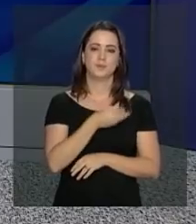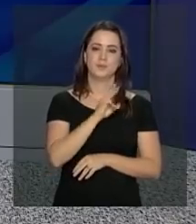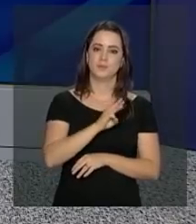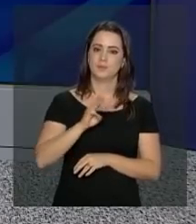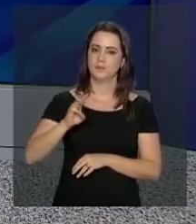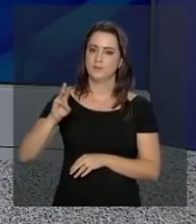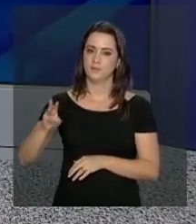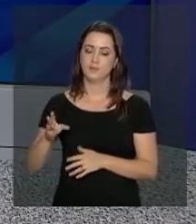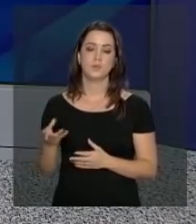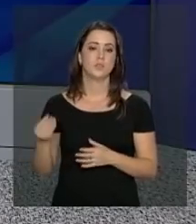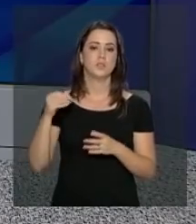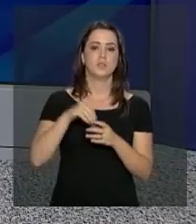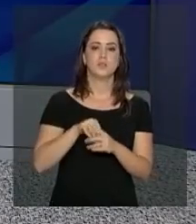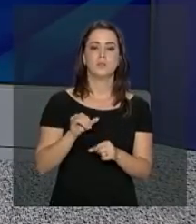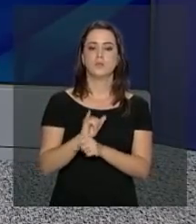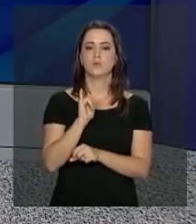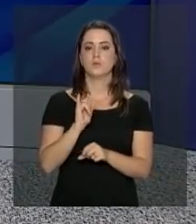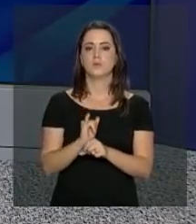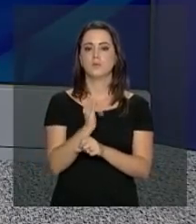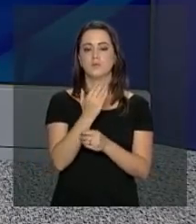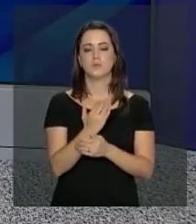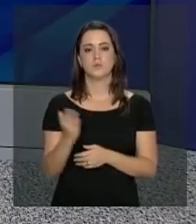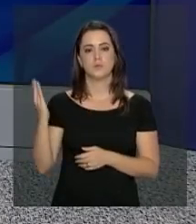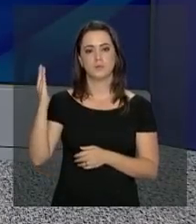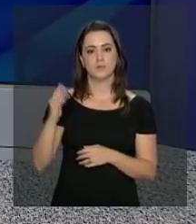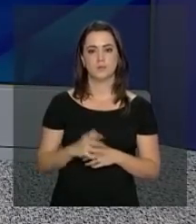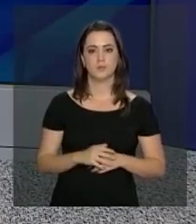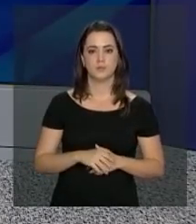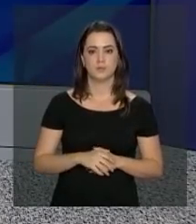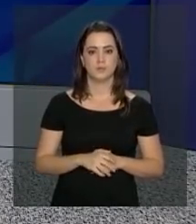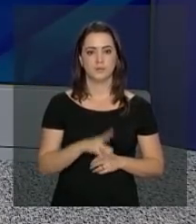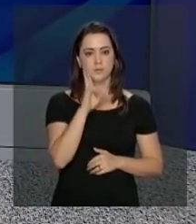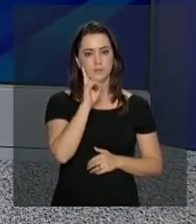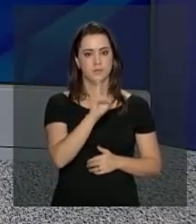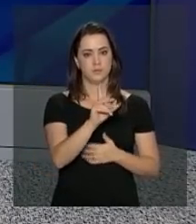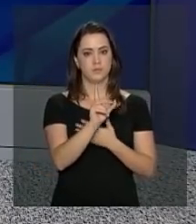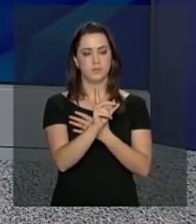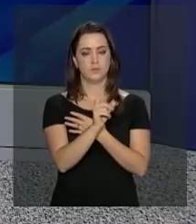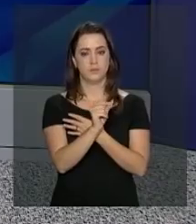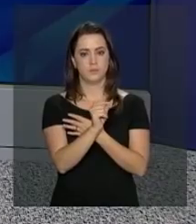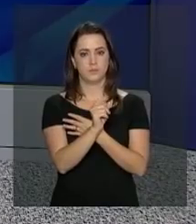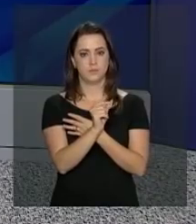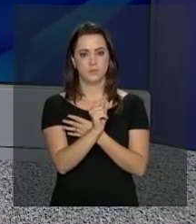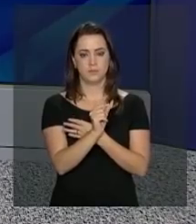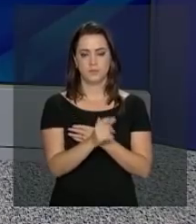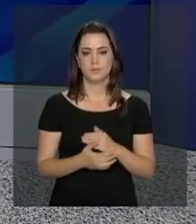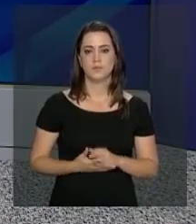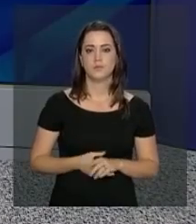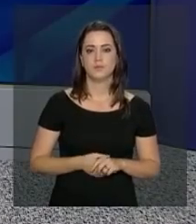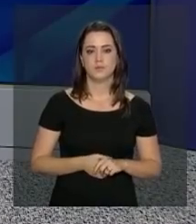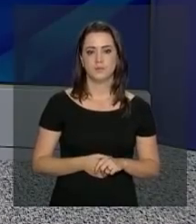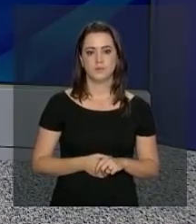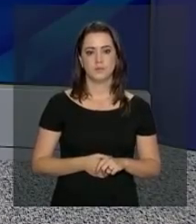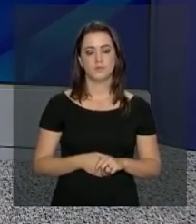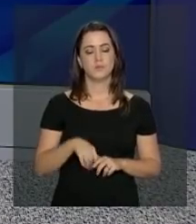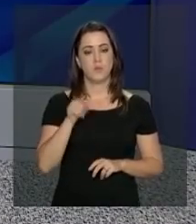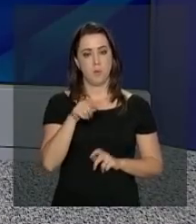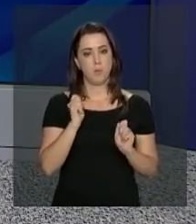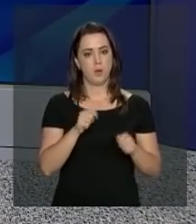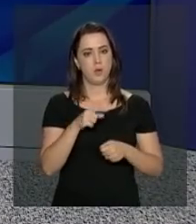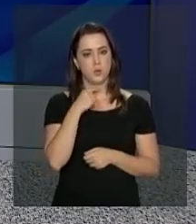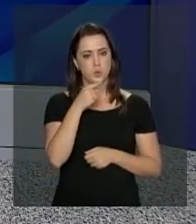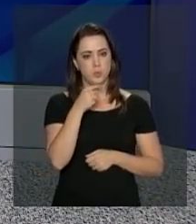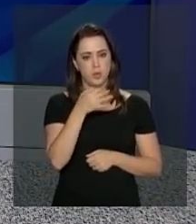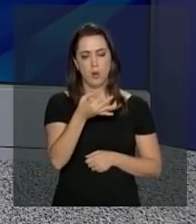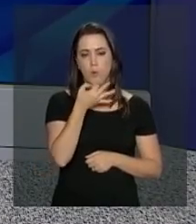pelo site da NBR e todas as reportagens estão em nosso canal no YouTube. Acesse também o nosso perfil no Twitter e você